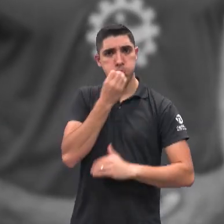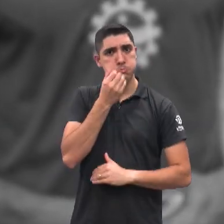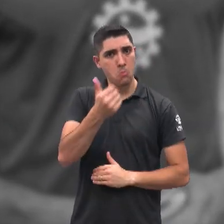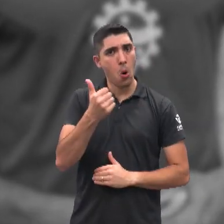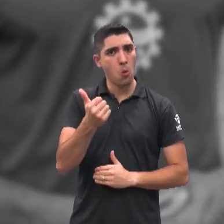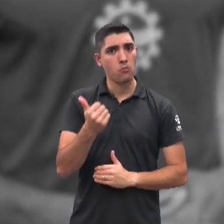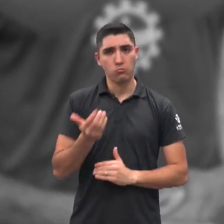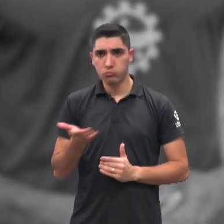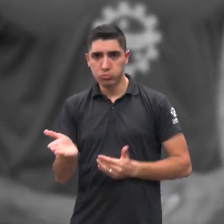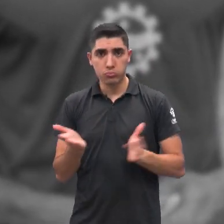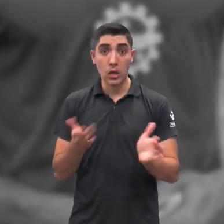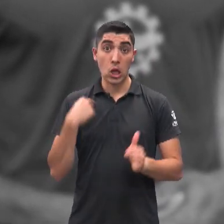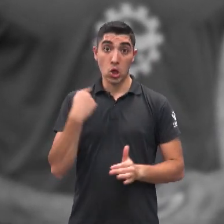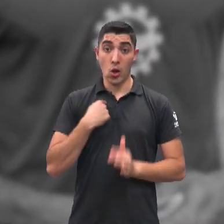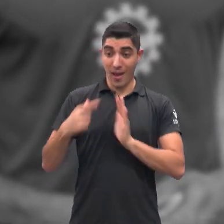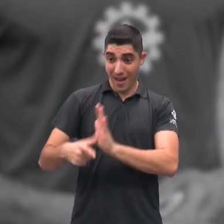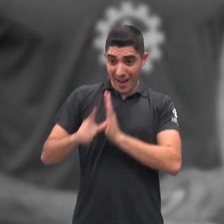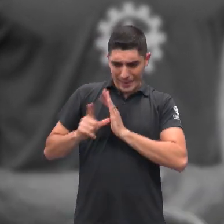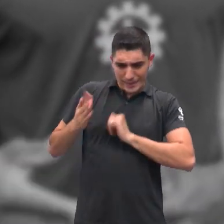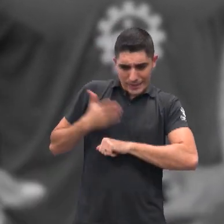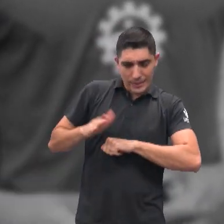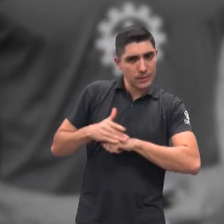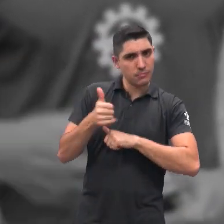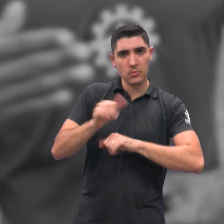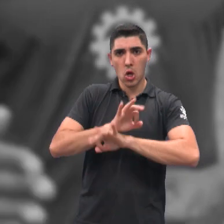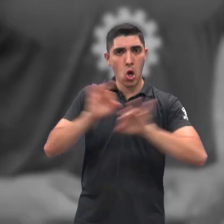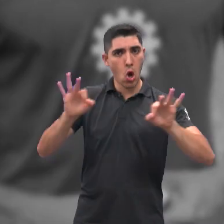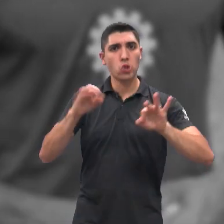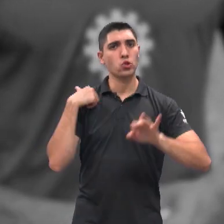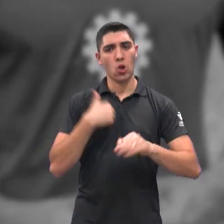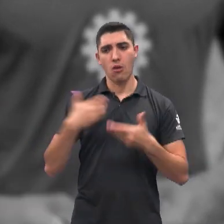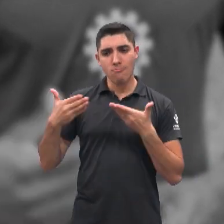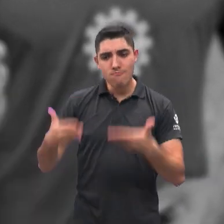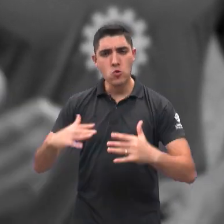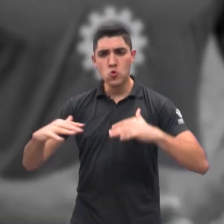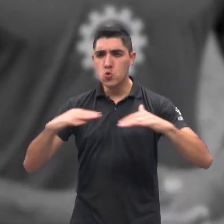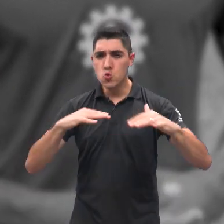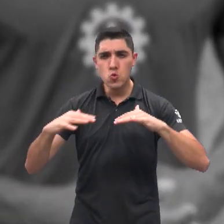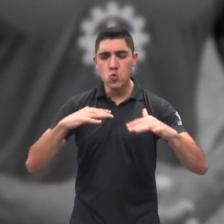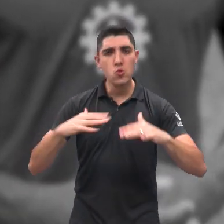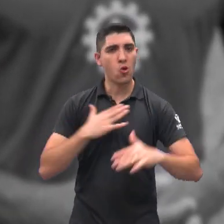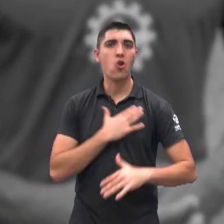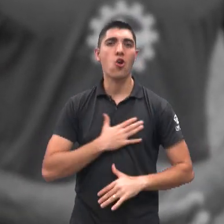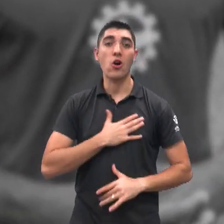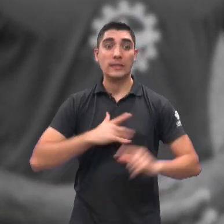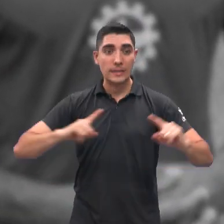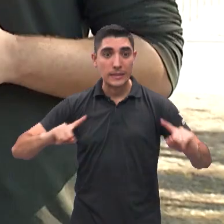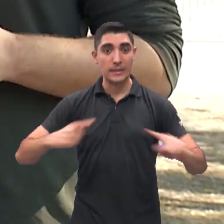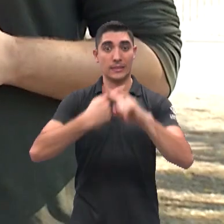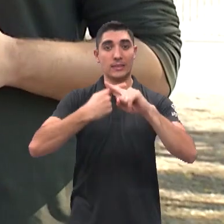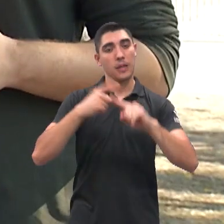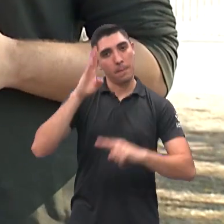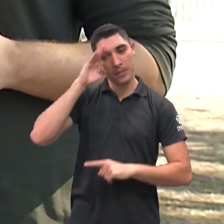isso é uma preparação muito boa pra gente. A gente gosta muito de estar em campo, de estar competindo, porque é isso que a gente vai enfrentar na Copa Paulista. Quem também falou